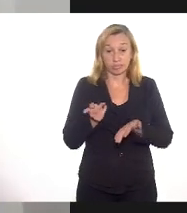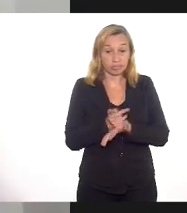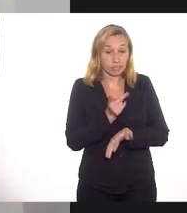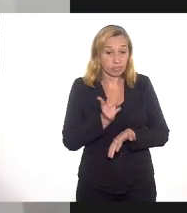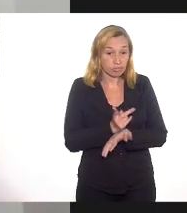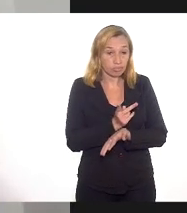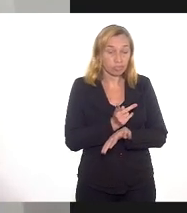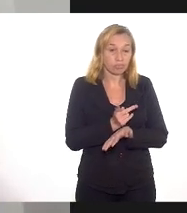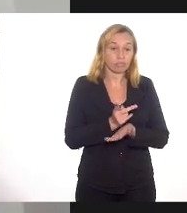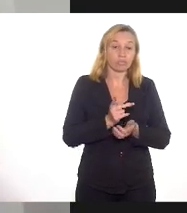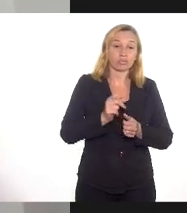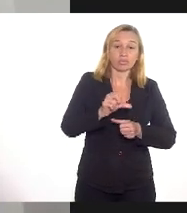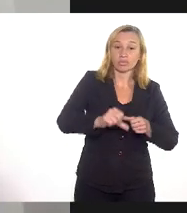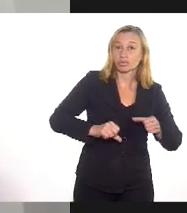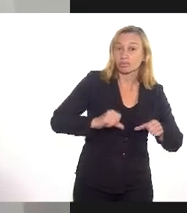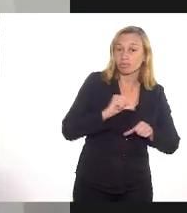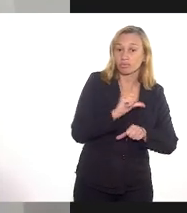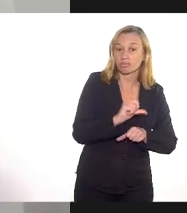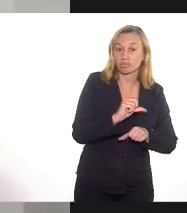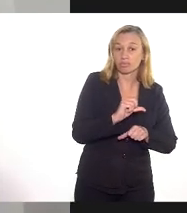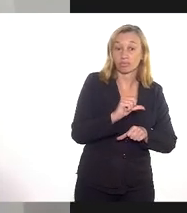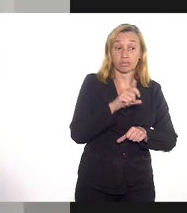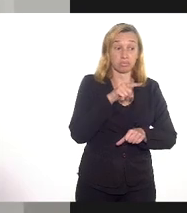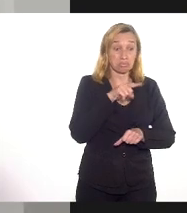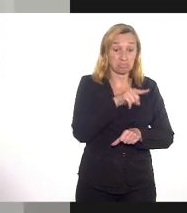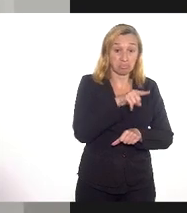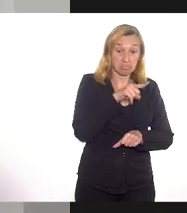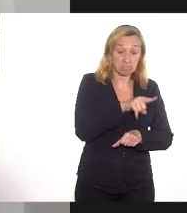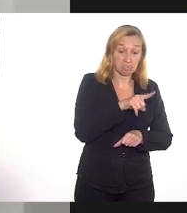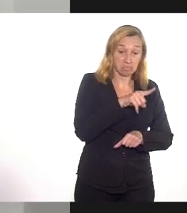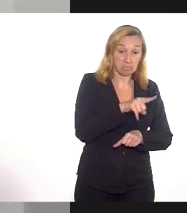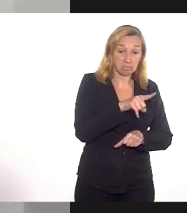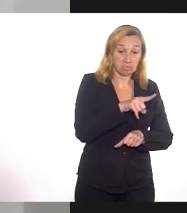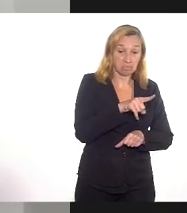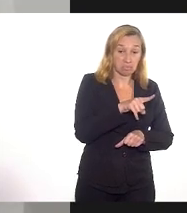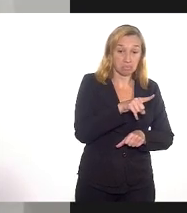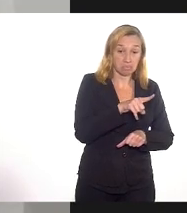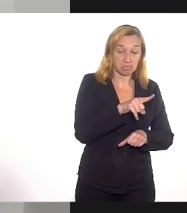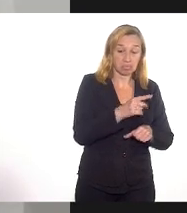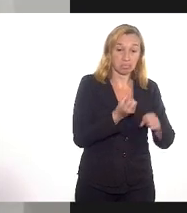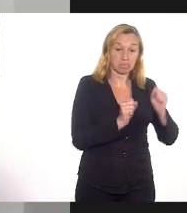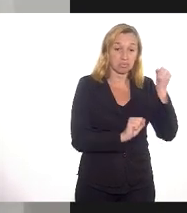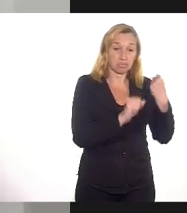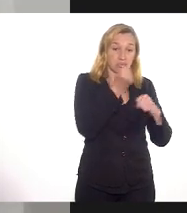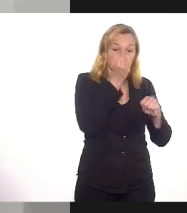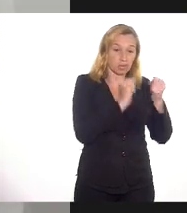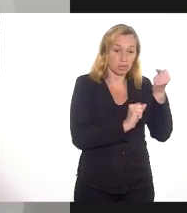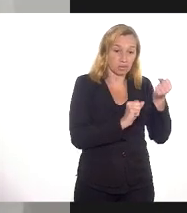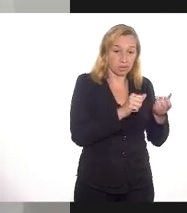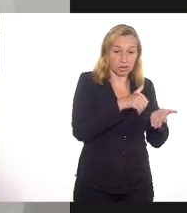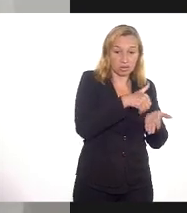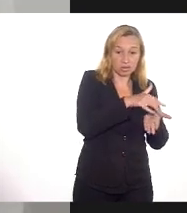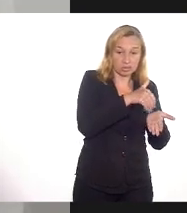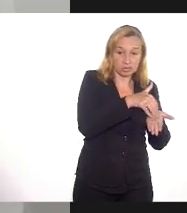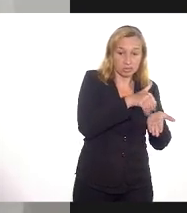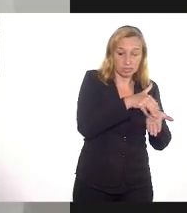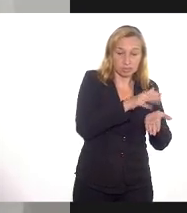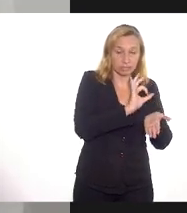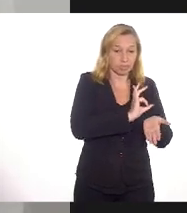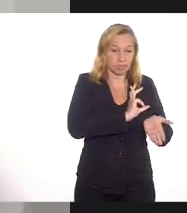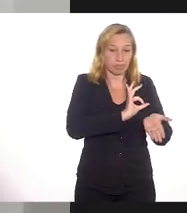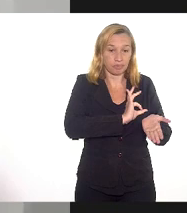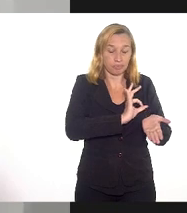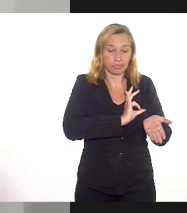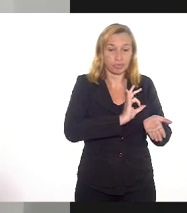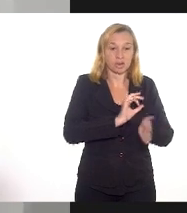Vão transformar isso aí numa fábrica de exclusão de policiais. O policial